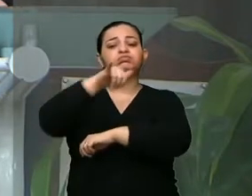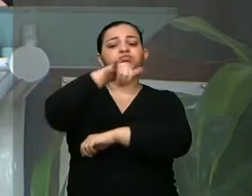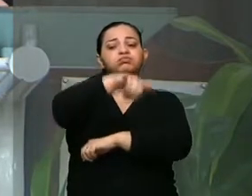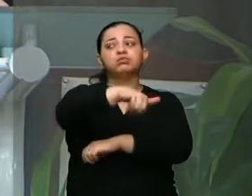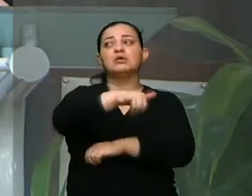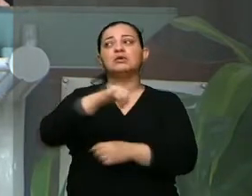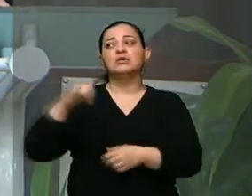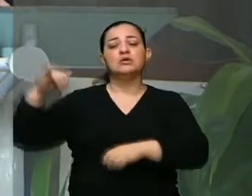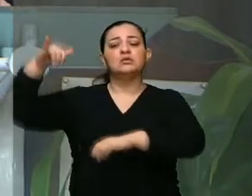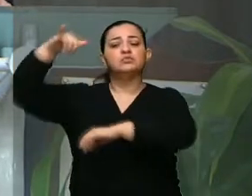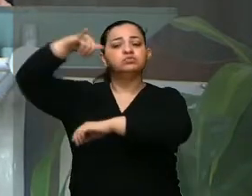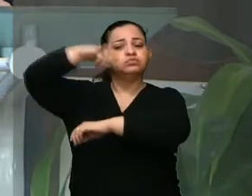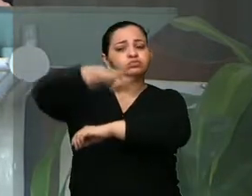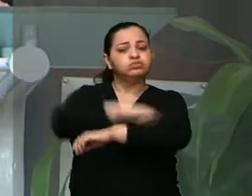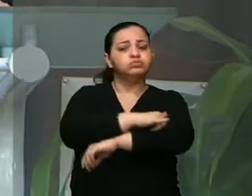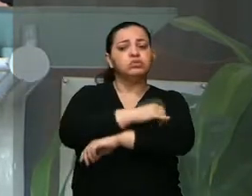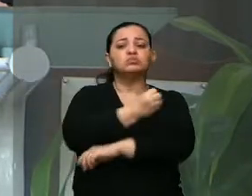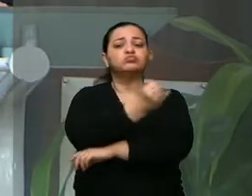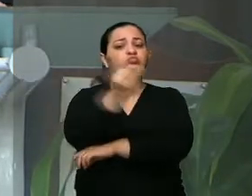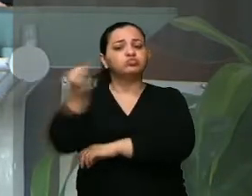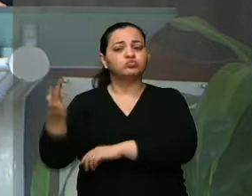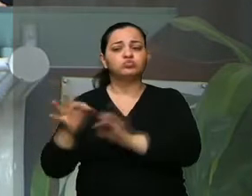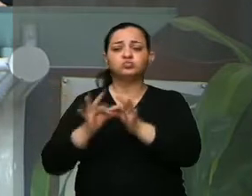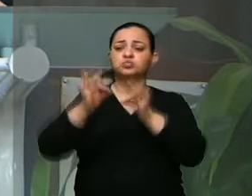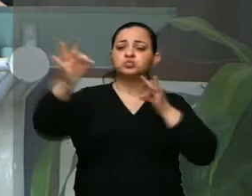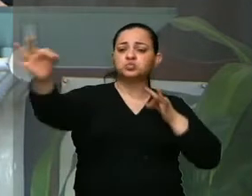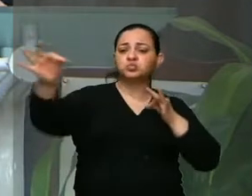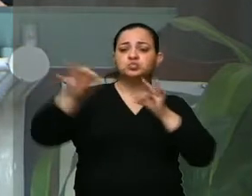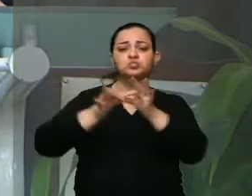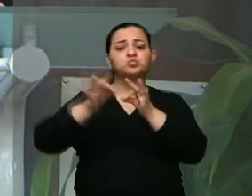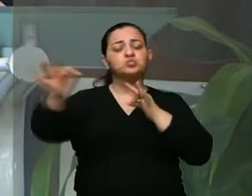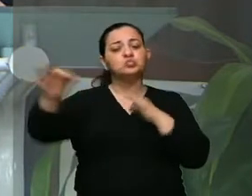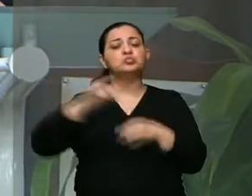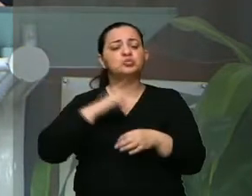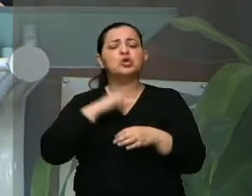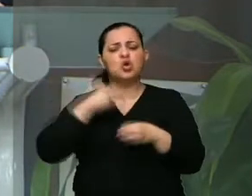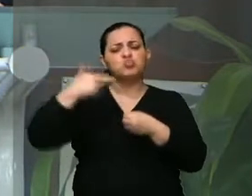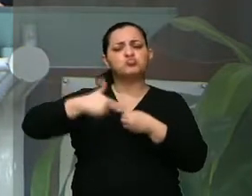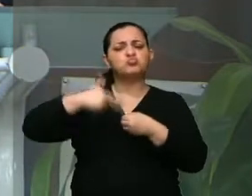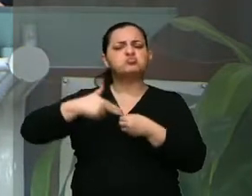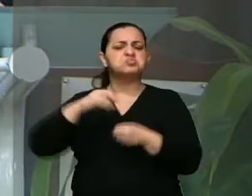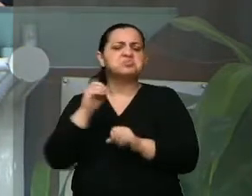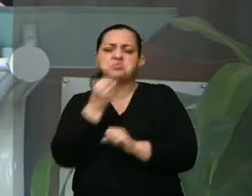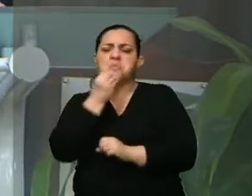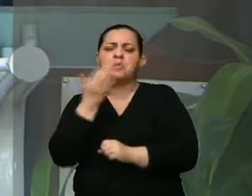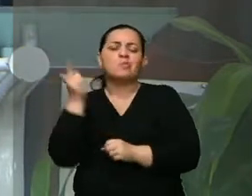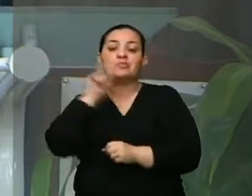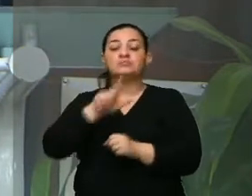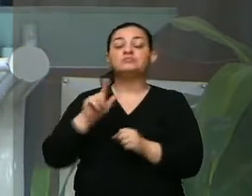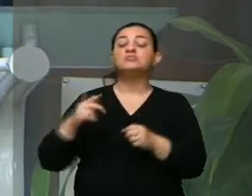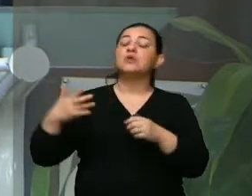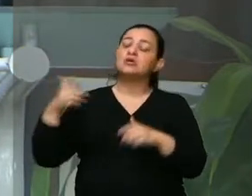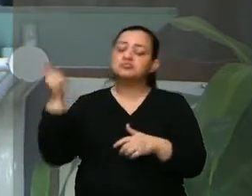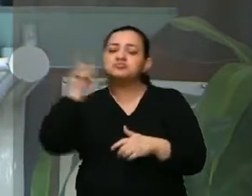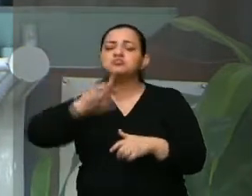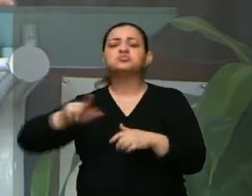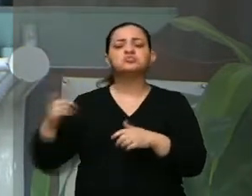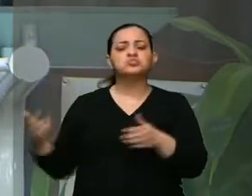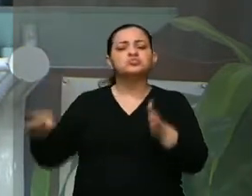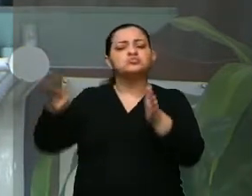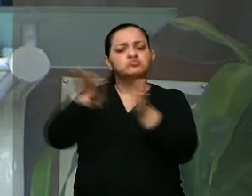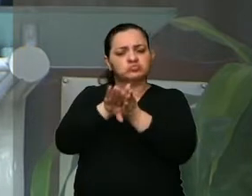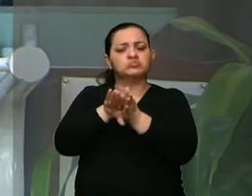posar naquela da quantos quilômetros dá tanto eu tenho competitivo para tanto exato vai dar pra mim chegar até